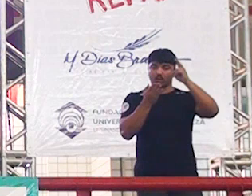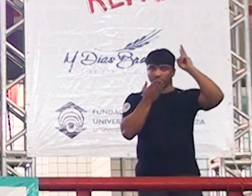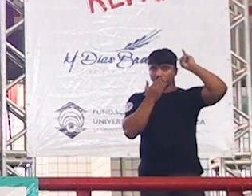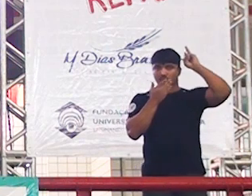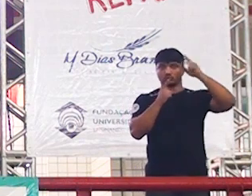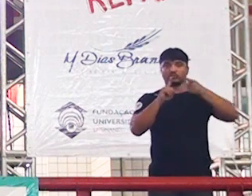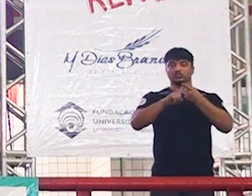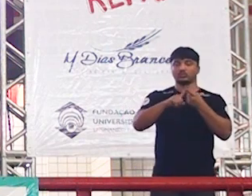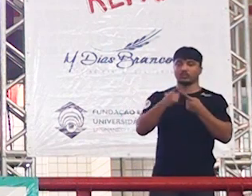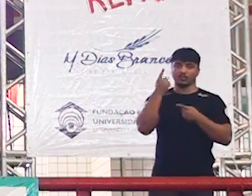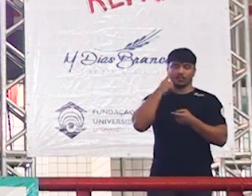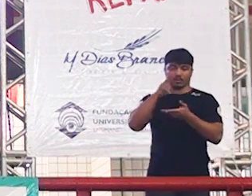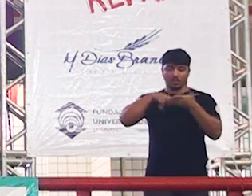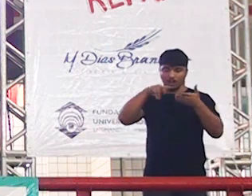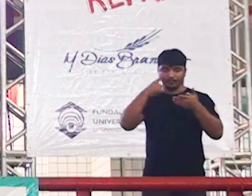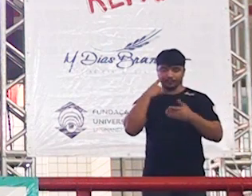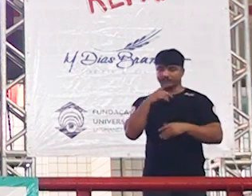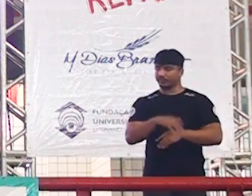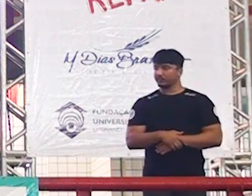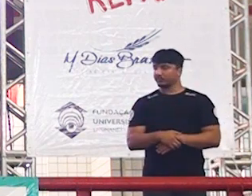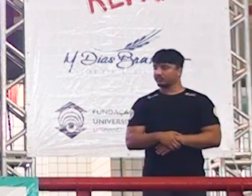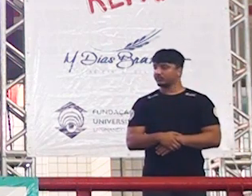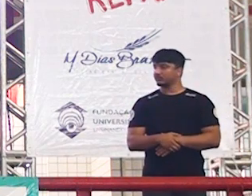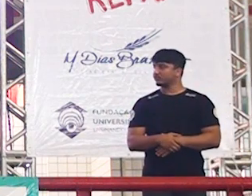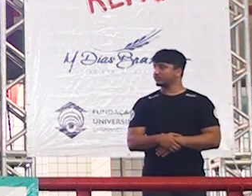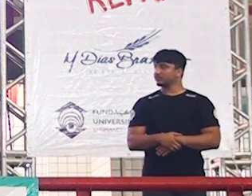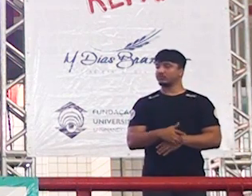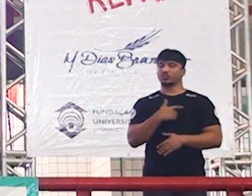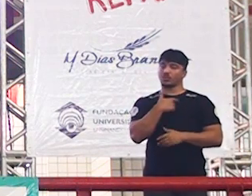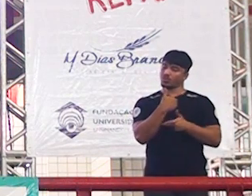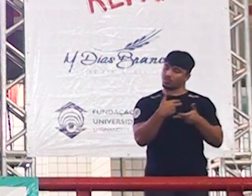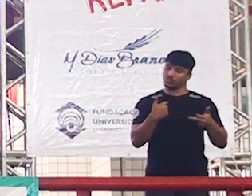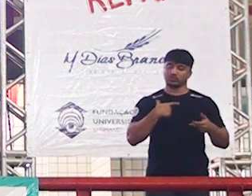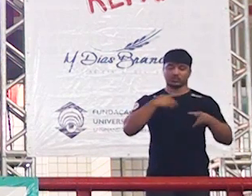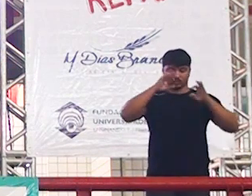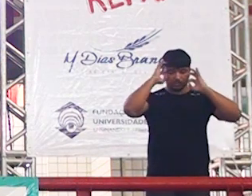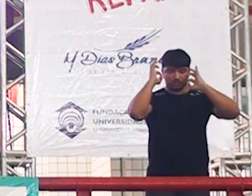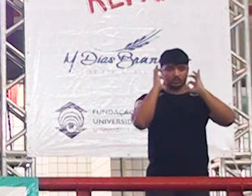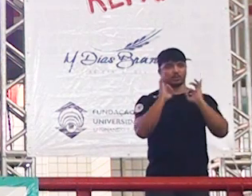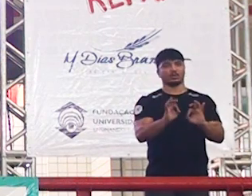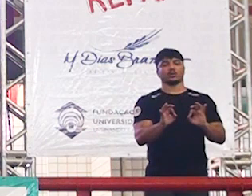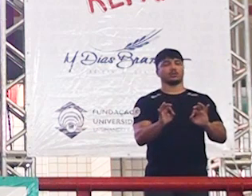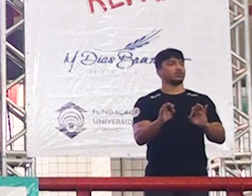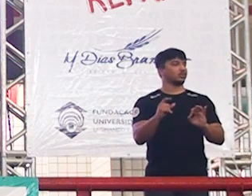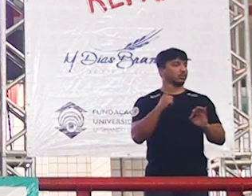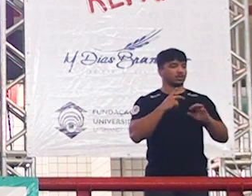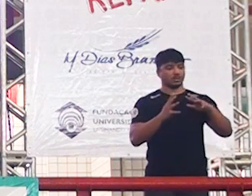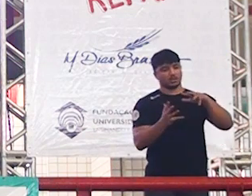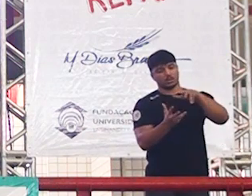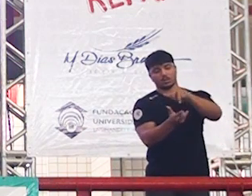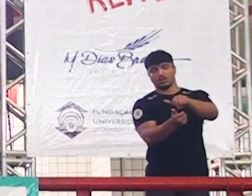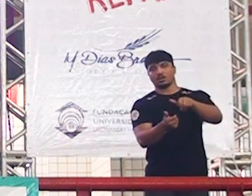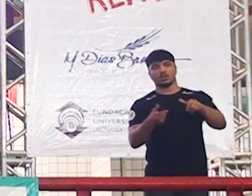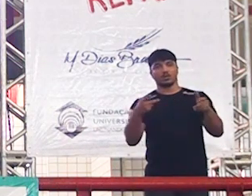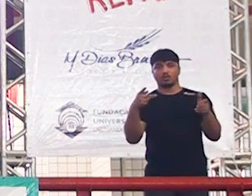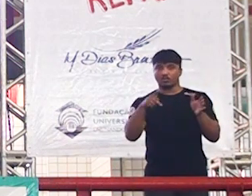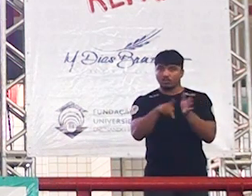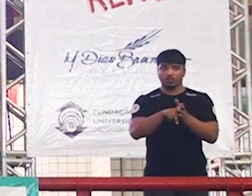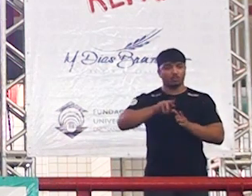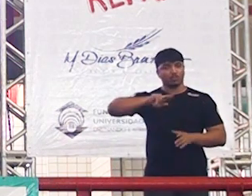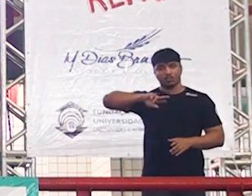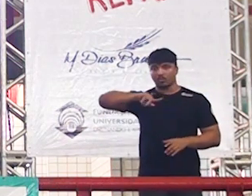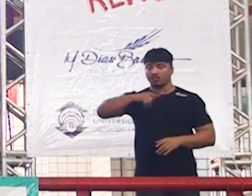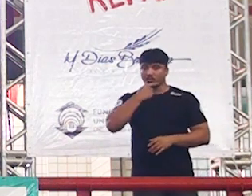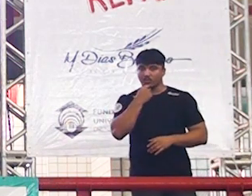época. Eu só vou ler o trecho dela. De uma coisa temos certeza: a terra não pertence ao homem